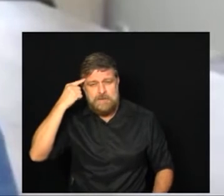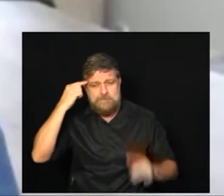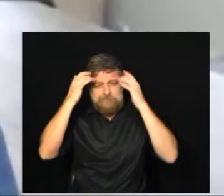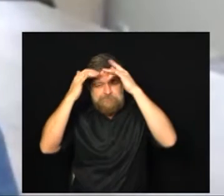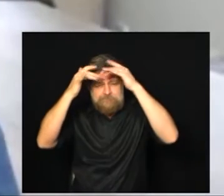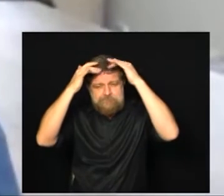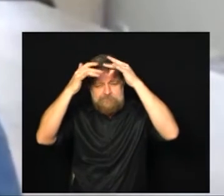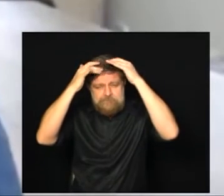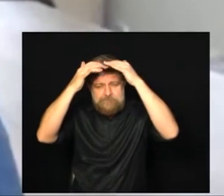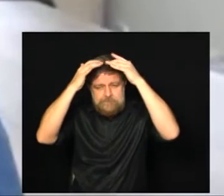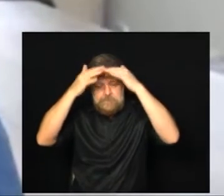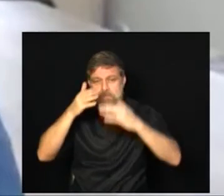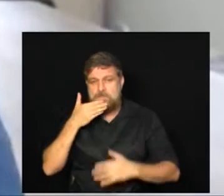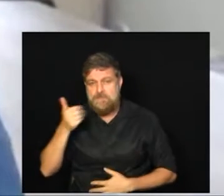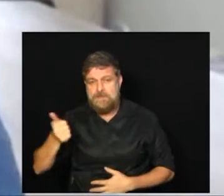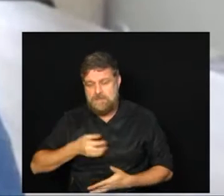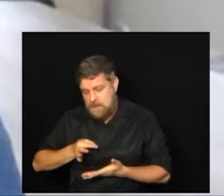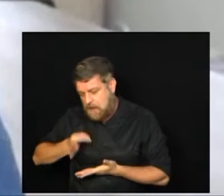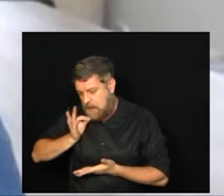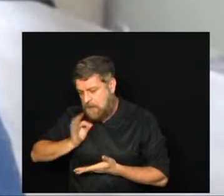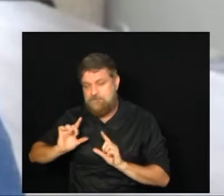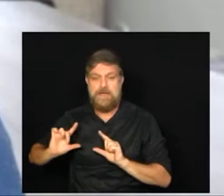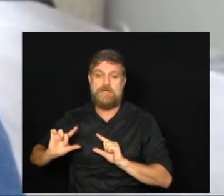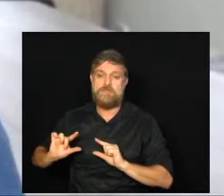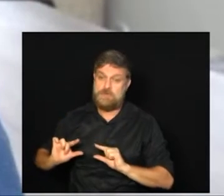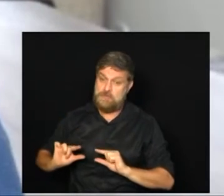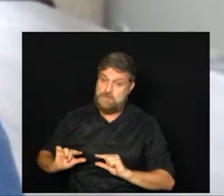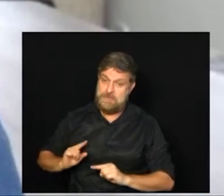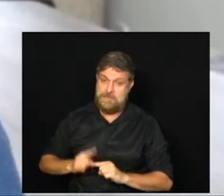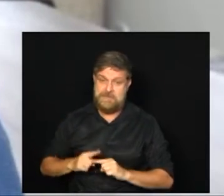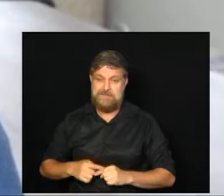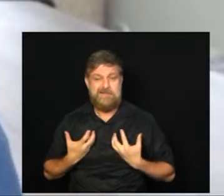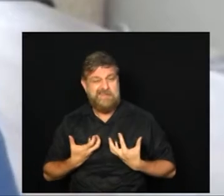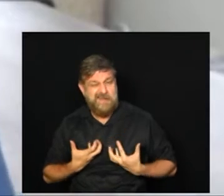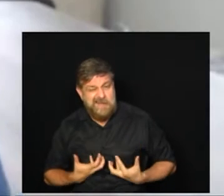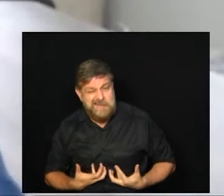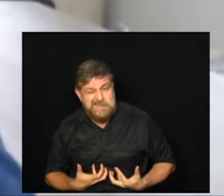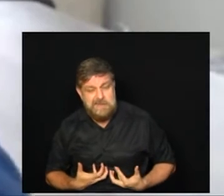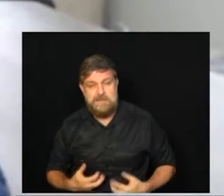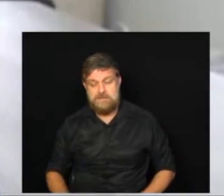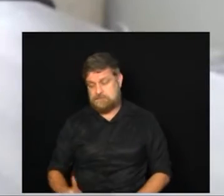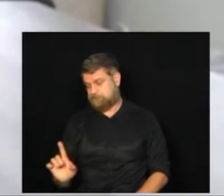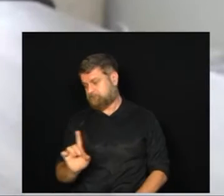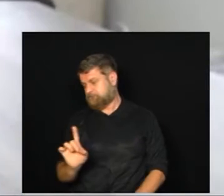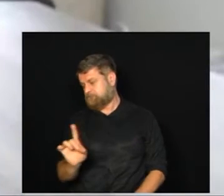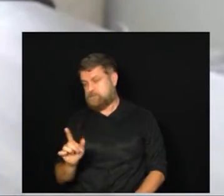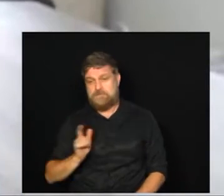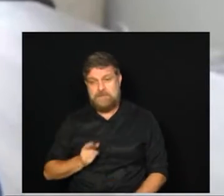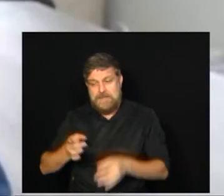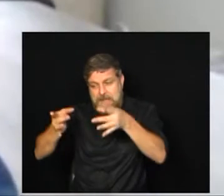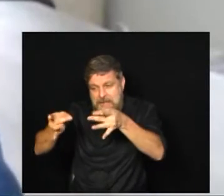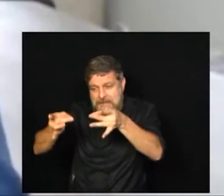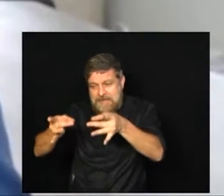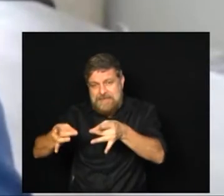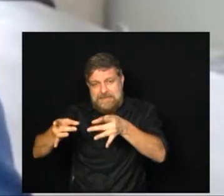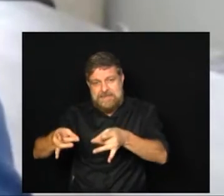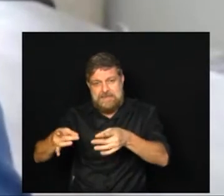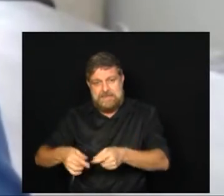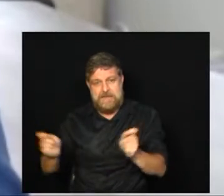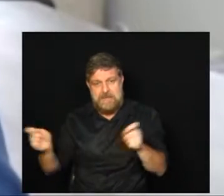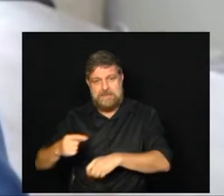melhor. Eu reduzi a quantidade de cafezinhos que eu tomo por dia, porque não fico mais tão cansado, né? Então, são pequenos detalhes que a gente pode fazer na